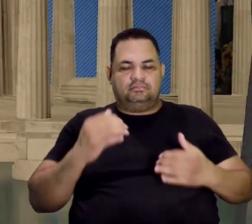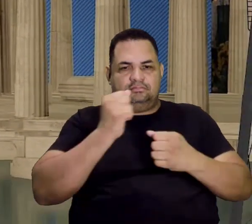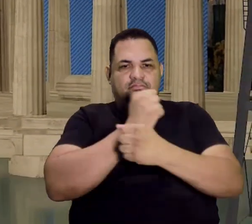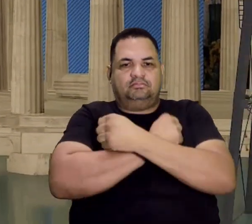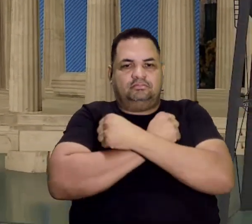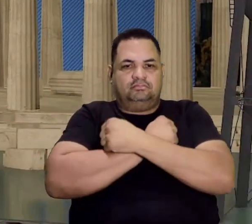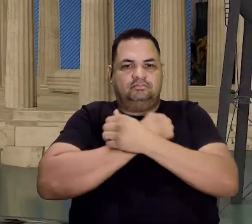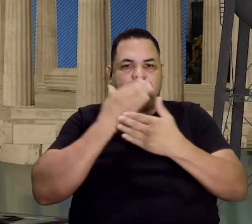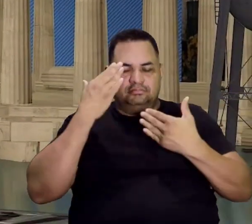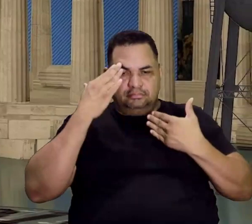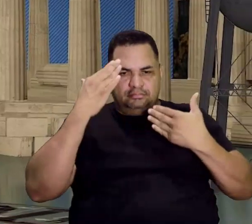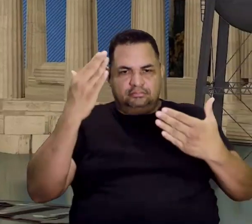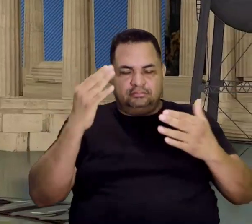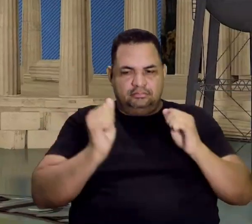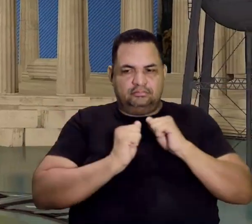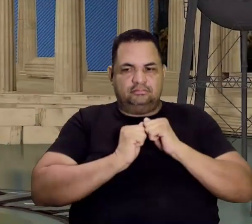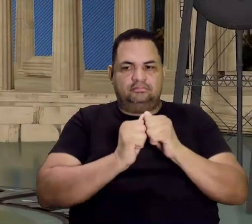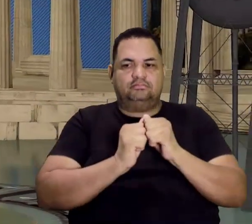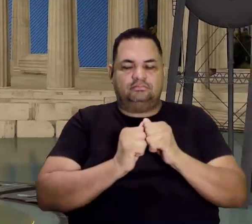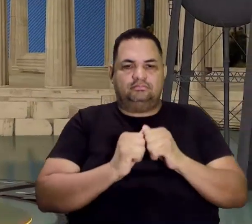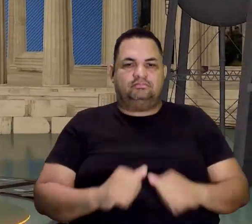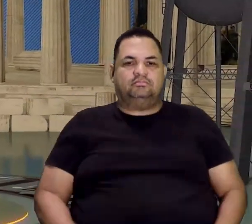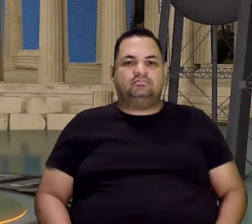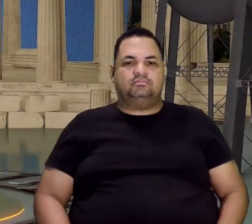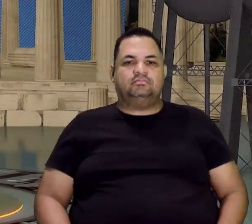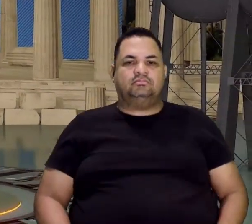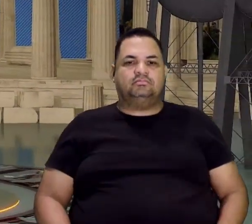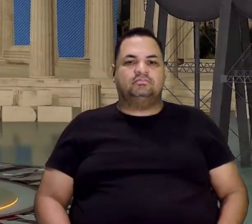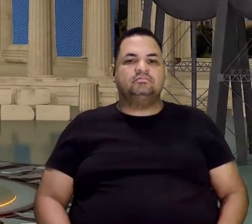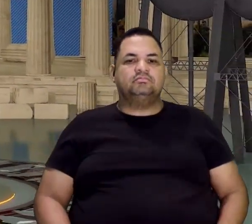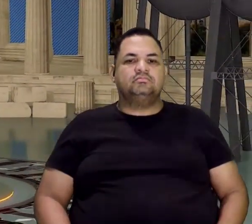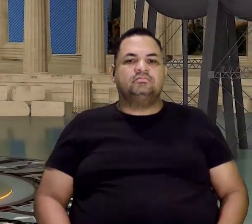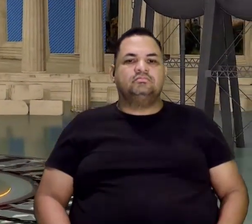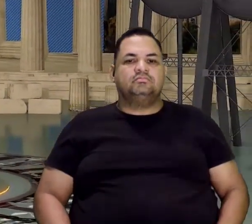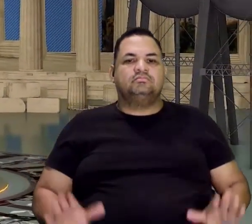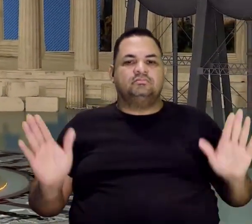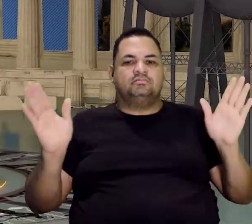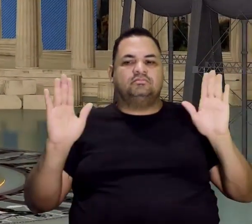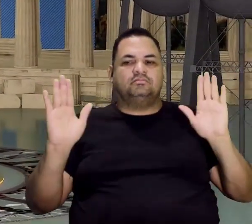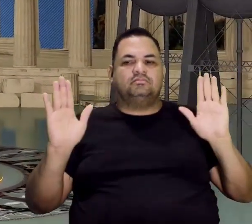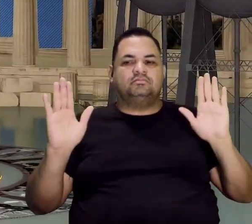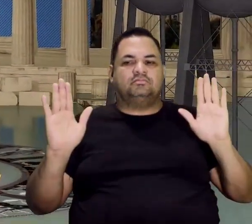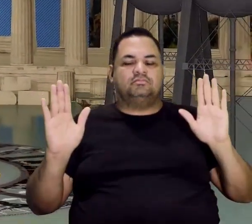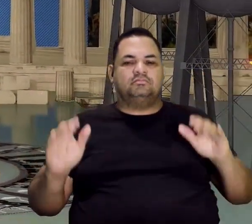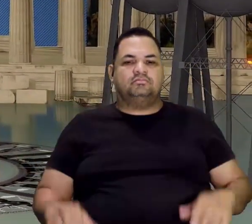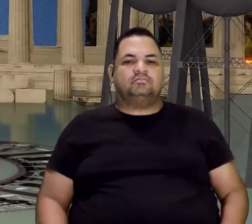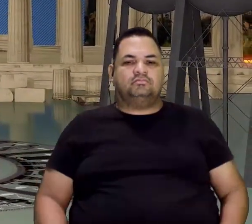grande abraço e obrigado por ficar com a gente até aqui, tá? Tchau, tchau.